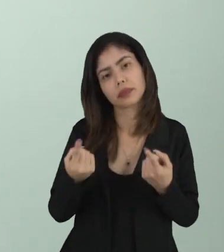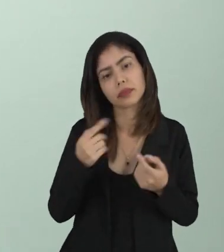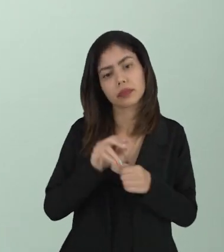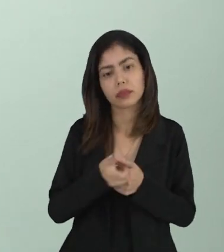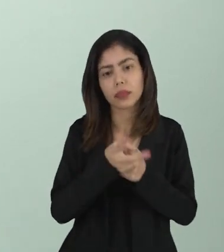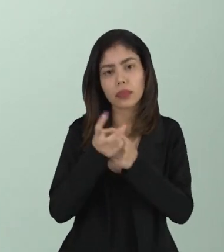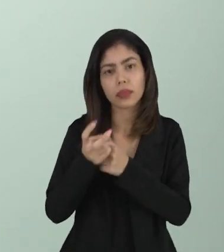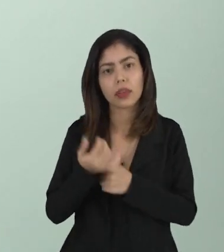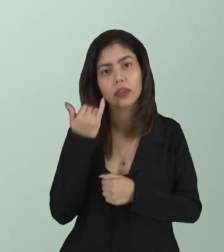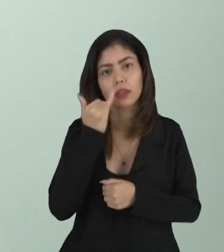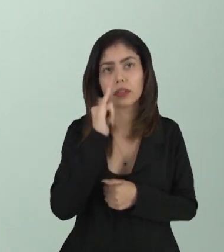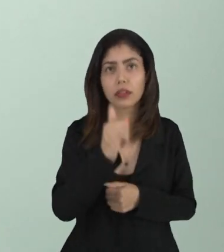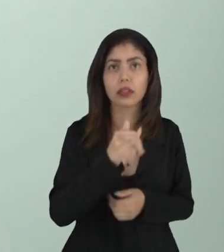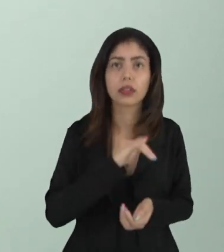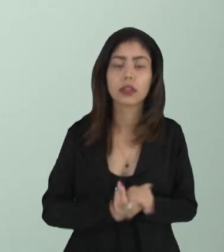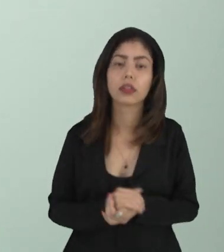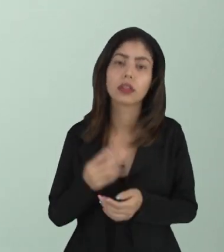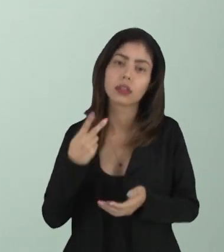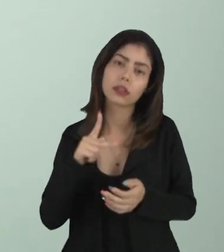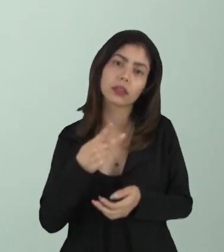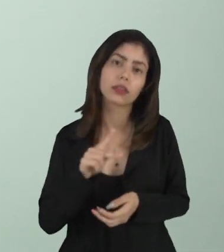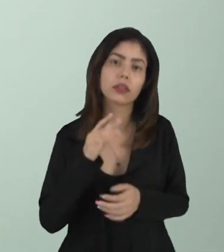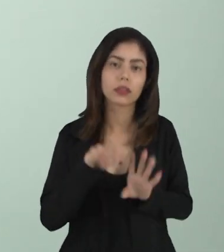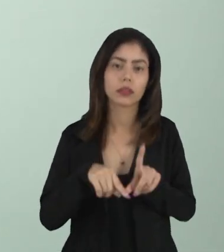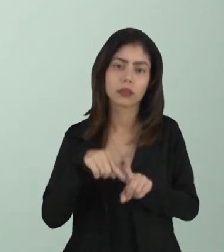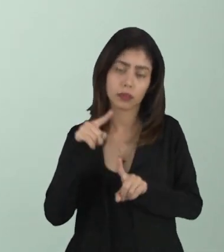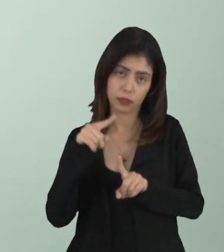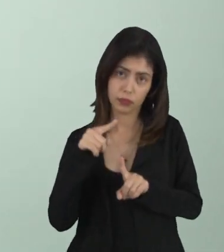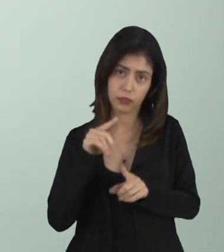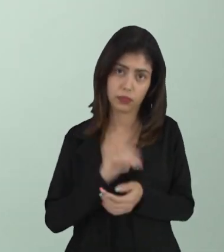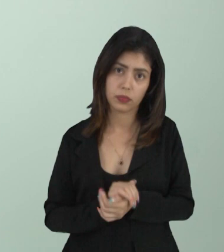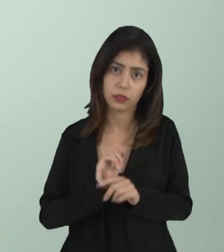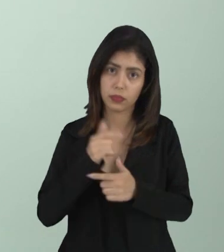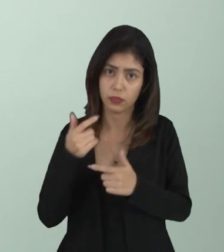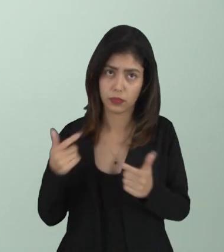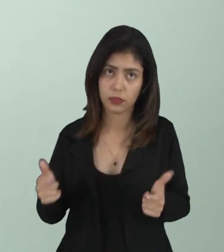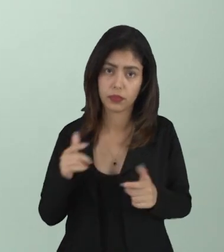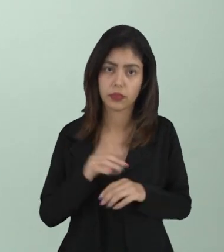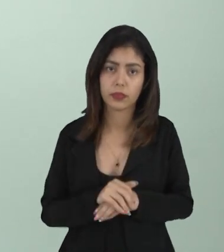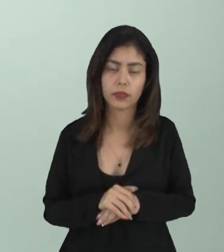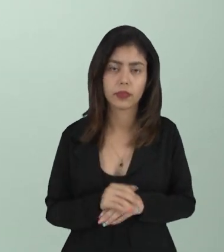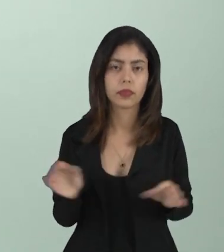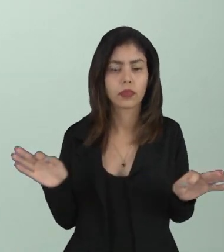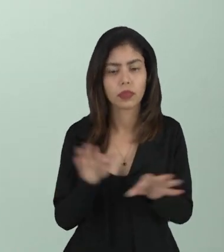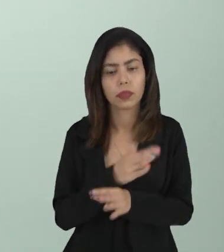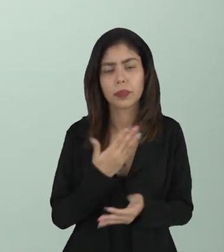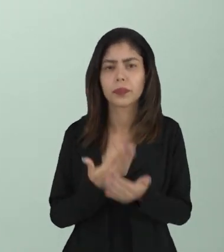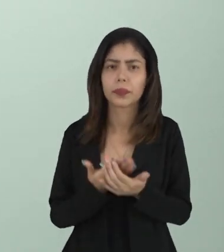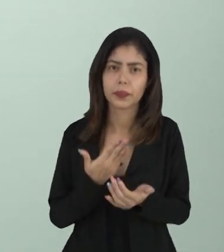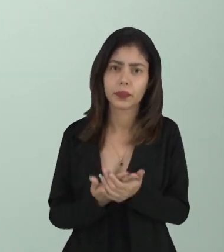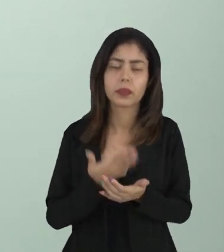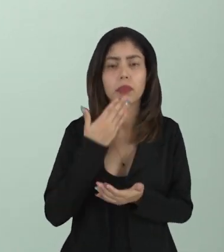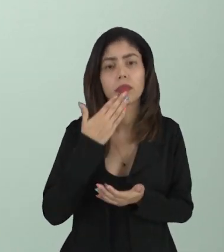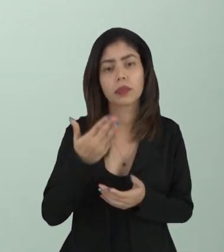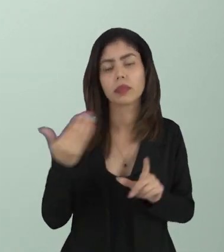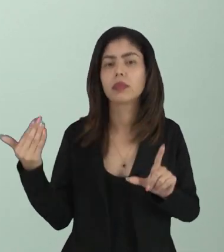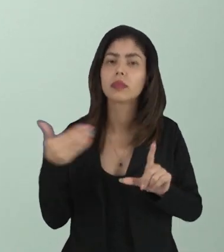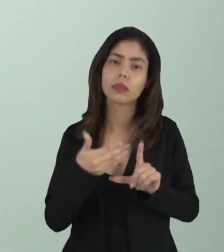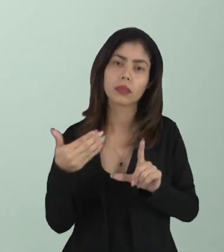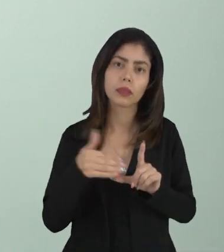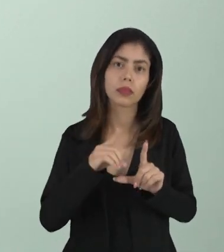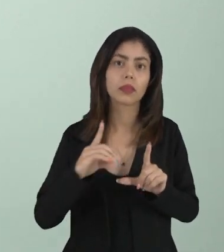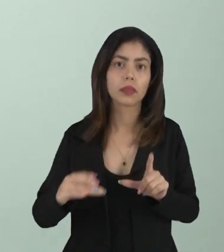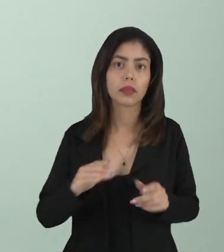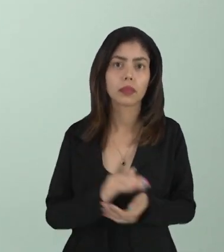energia. E se ele absorve muito mais, a sua temperatura será maior. A gente encerra por aqui. Eu peço que você